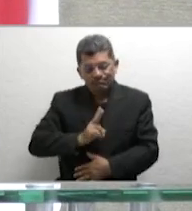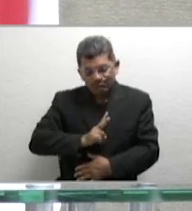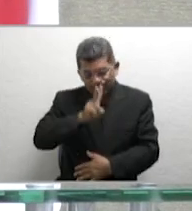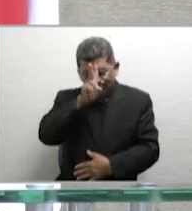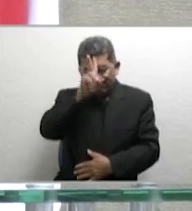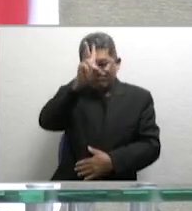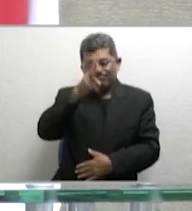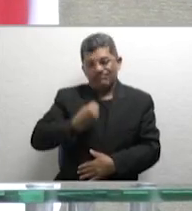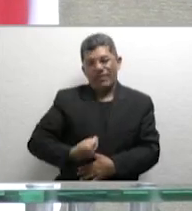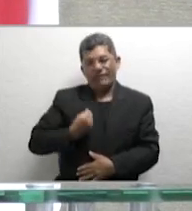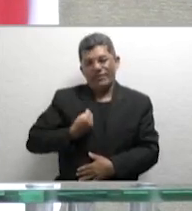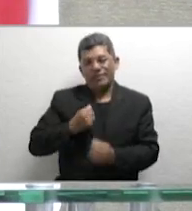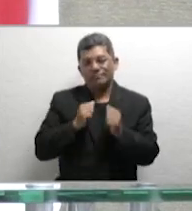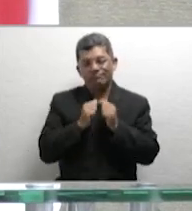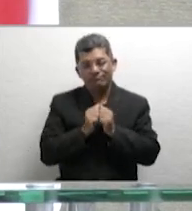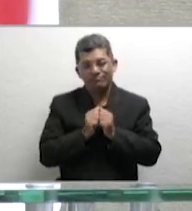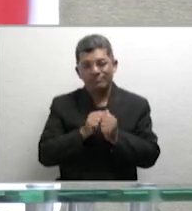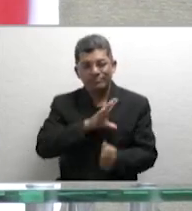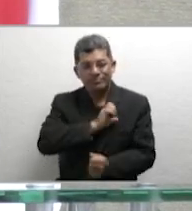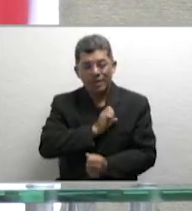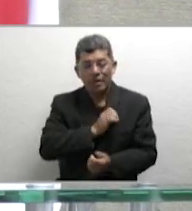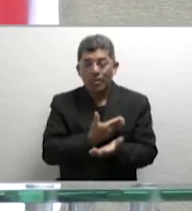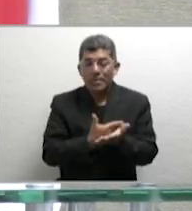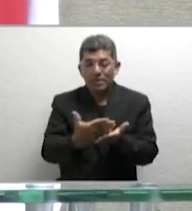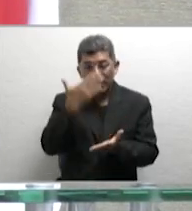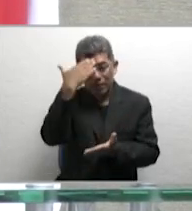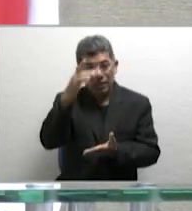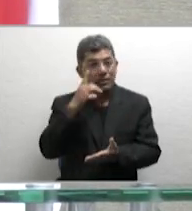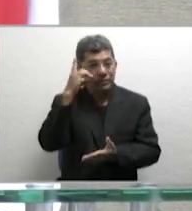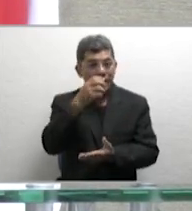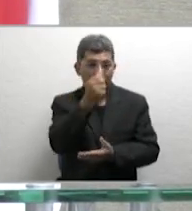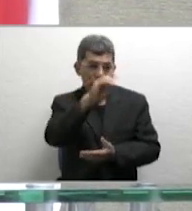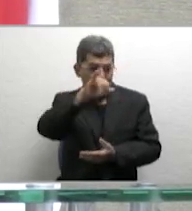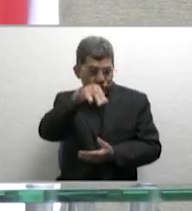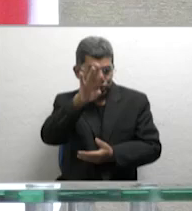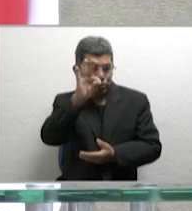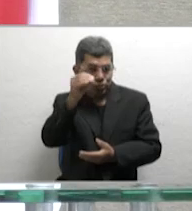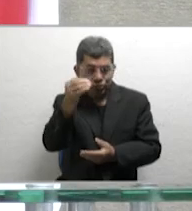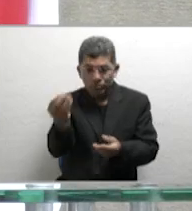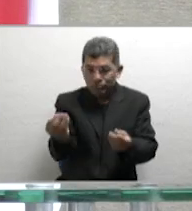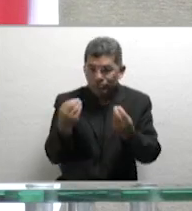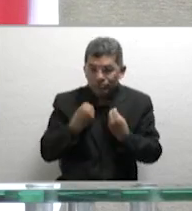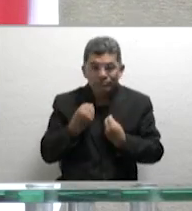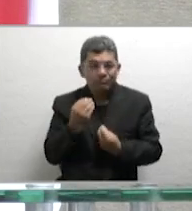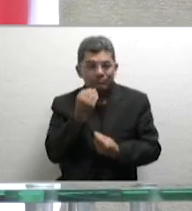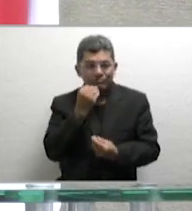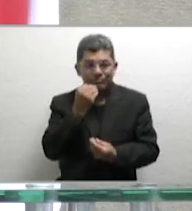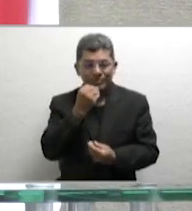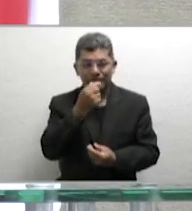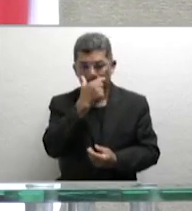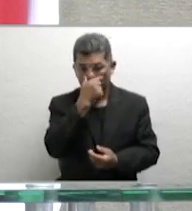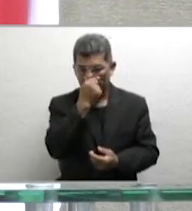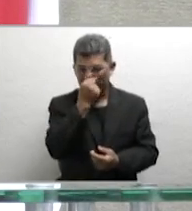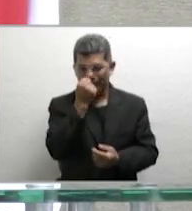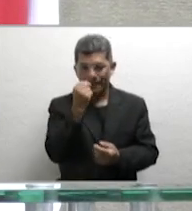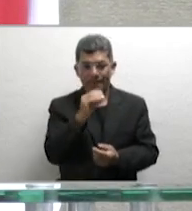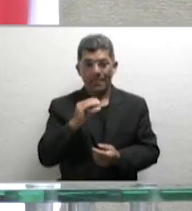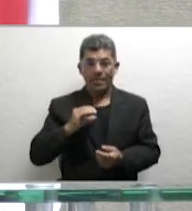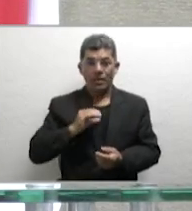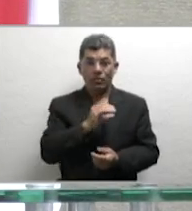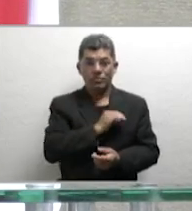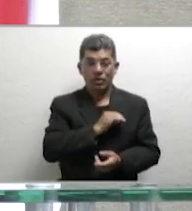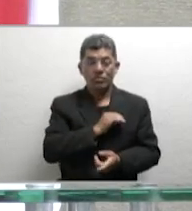vida. Eu quero começar agradecendo ao deputado Adjuto Afonso por ter me permitido participar da Comissão de